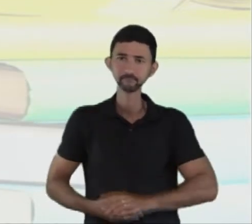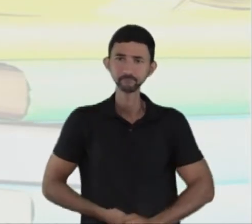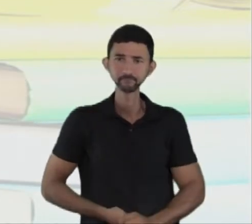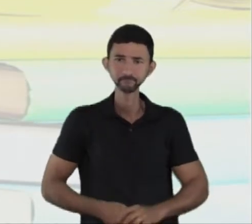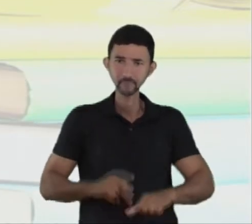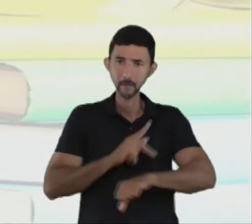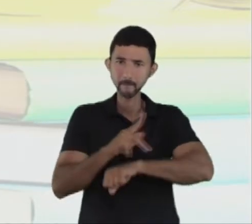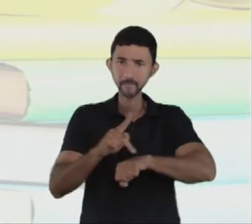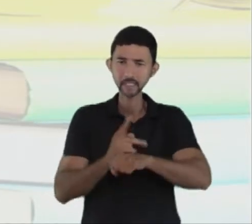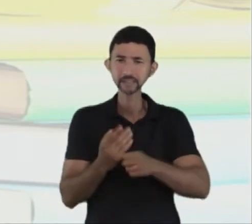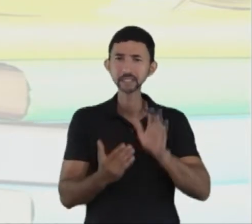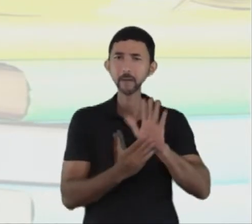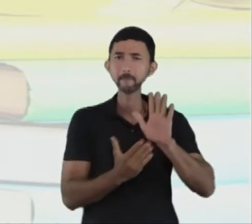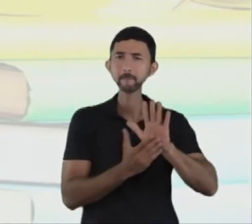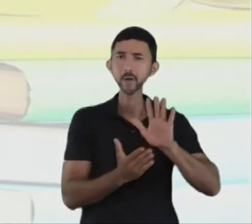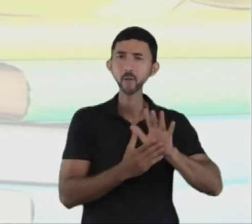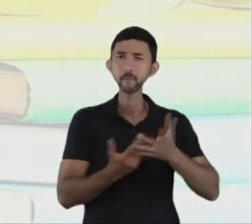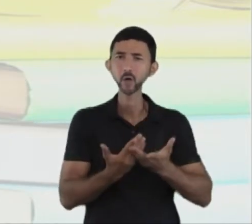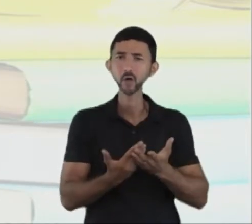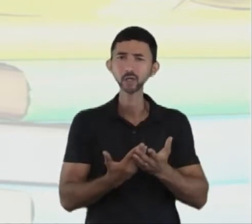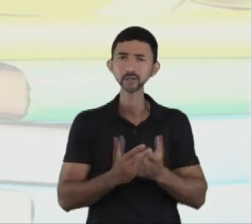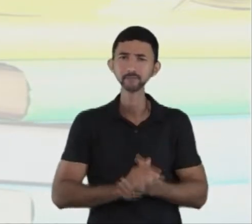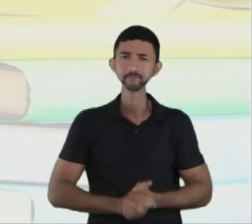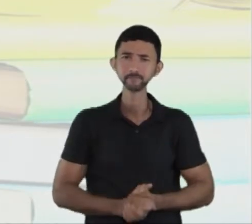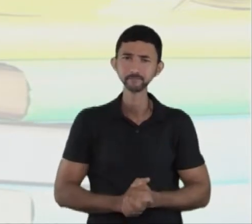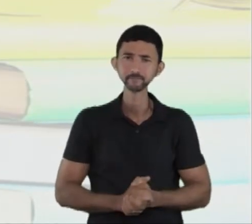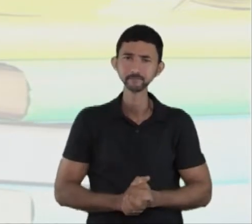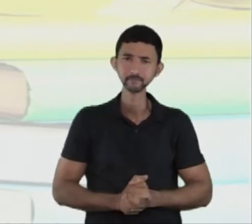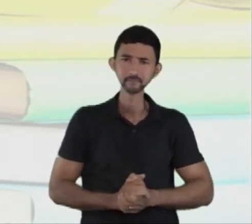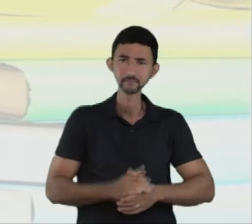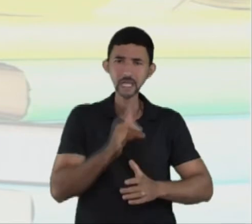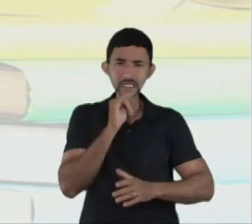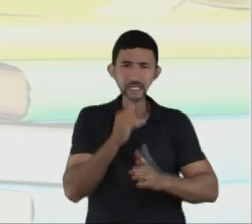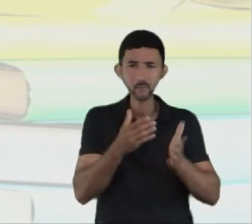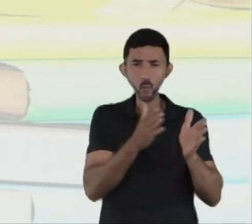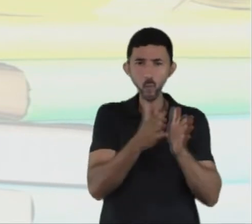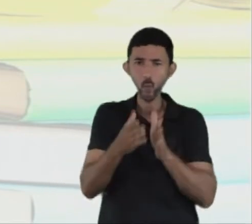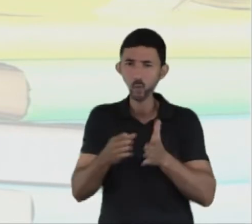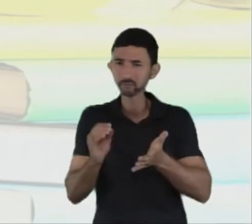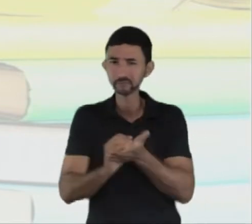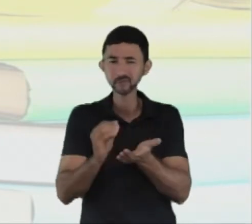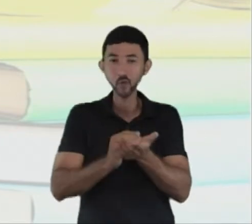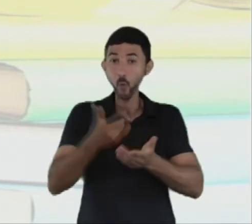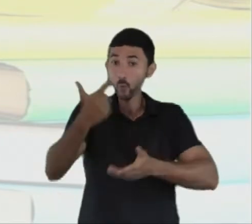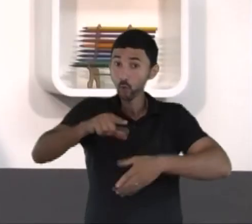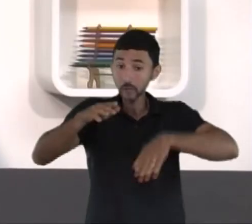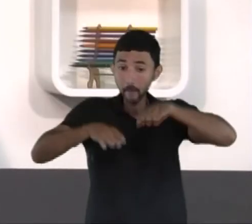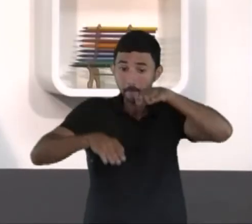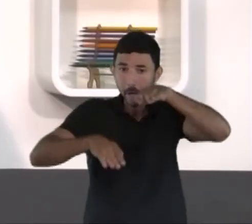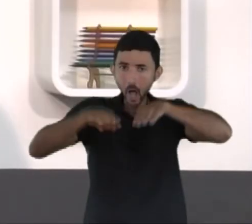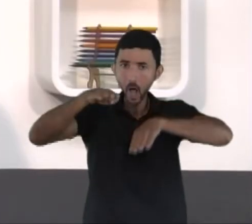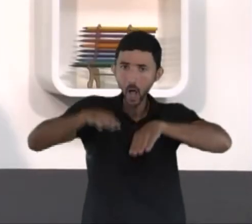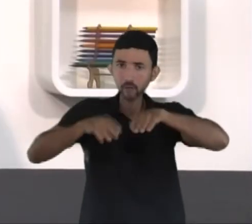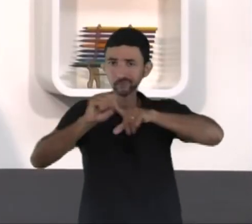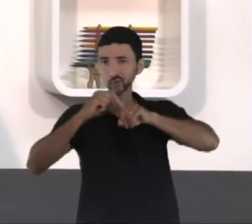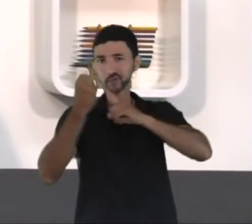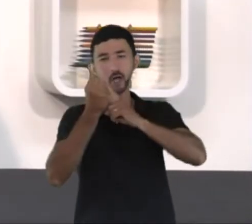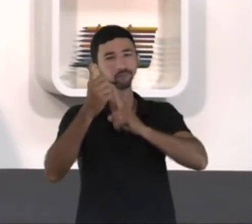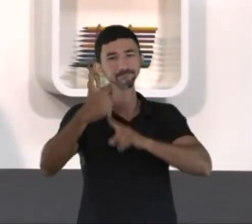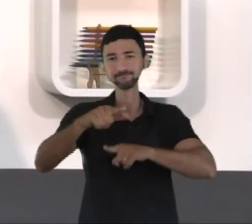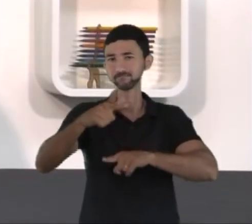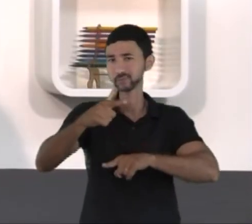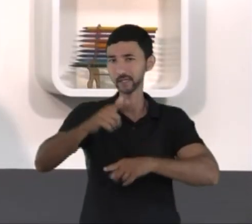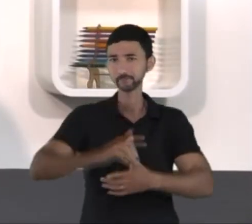A proposta desse sistema é a construção de uma sociedade sem classes e sem desigualdades. Olha lá, gente. Olha a